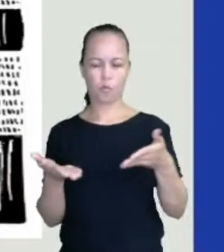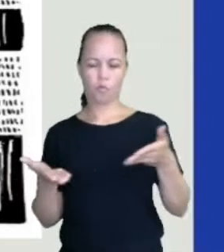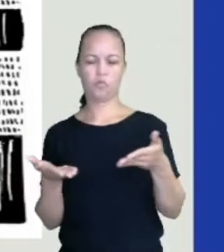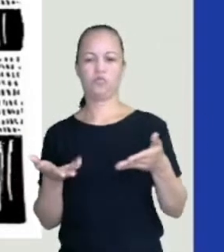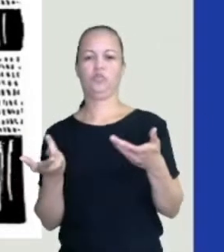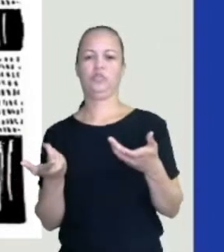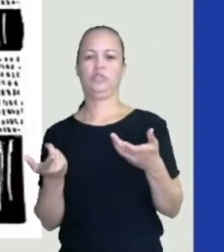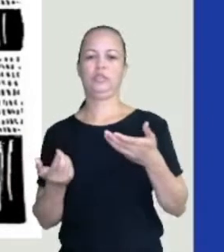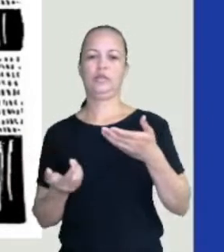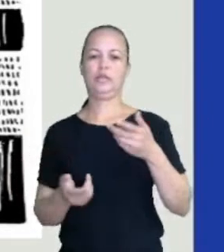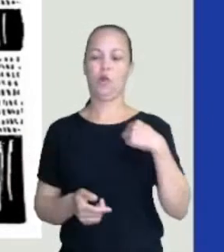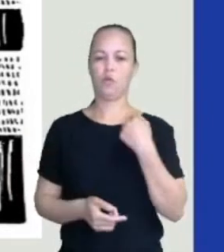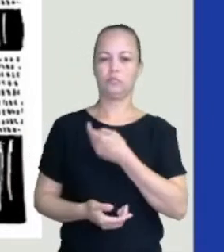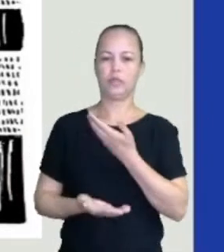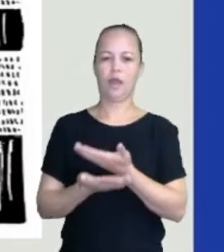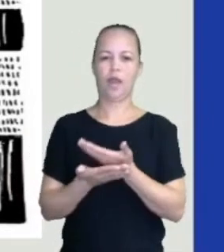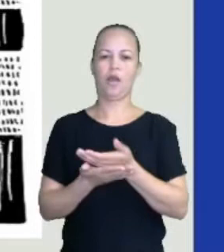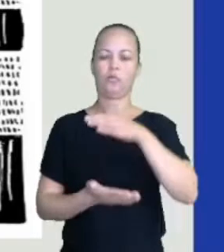nossa aula de português.